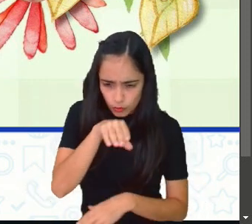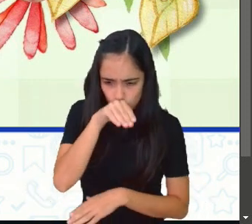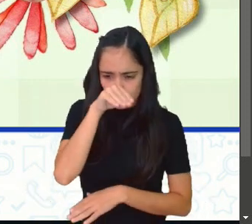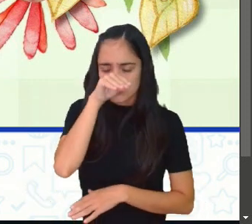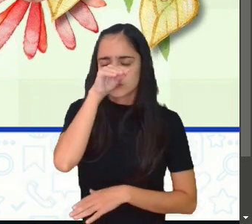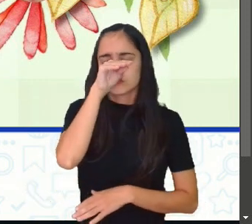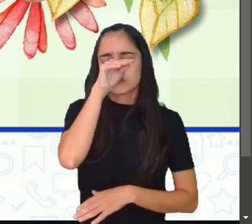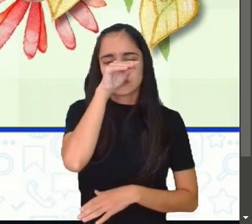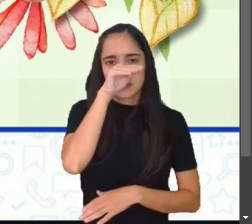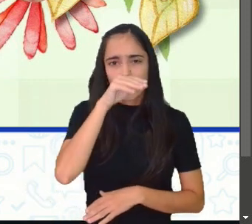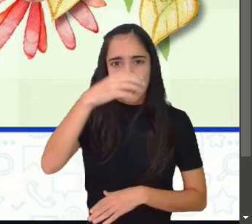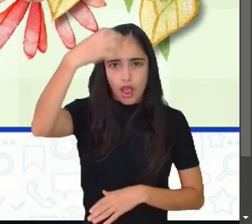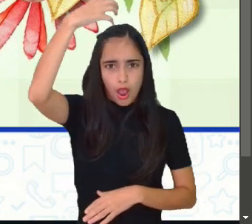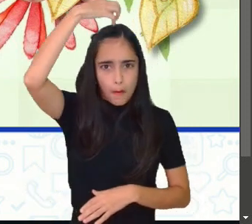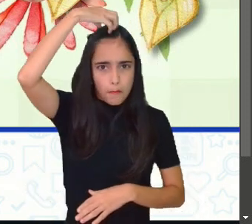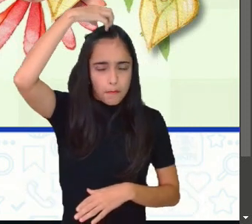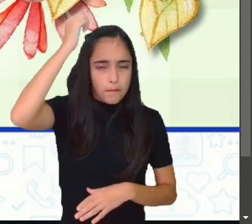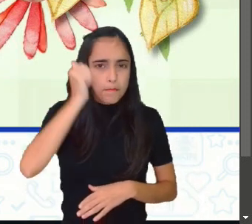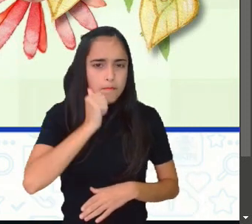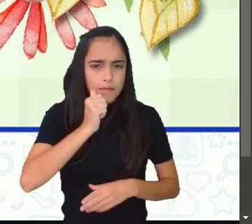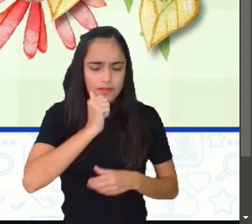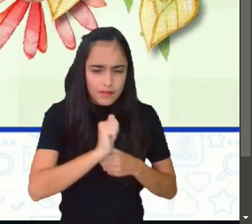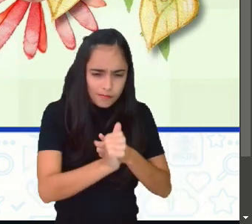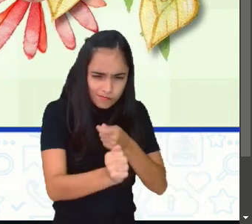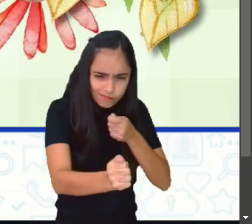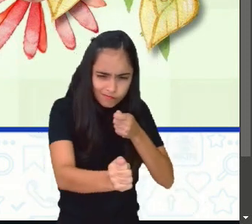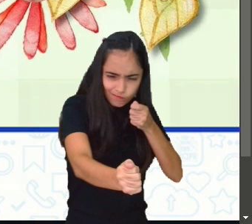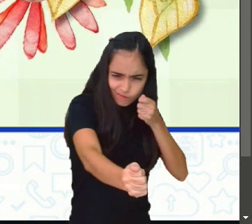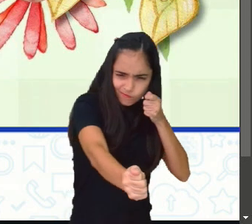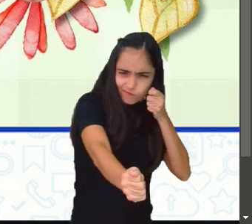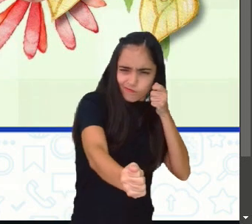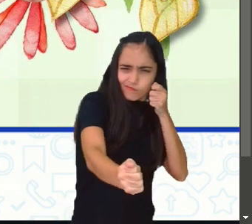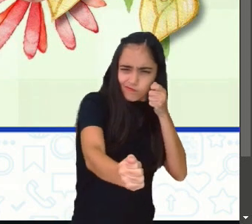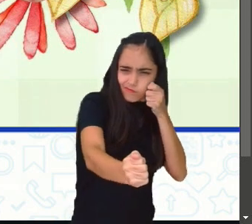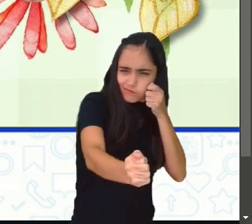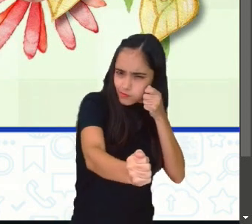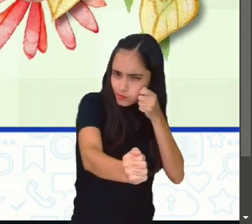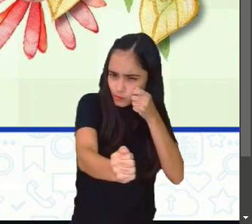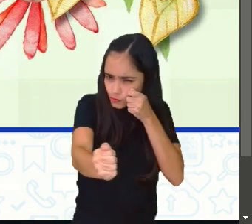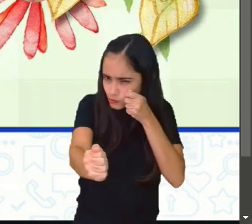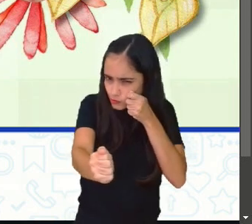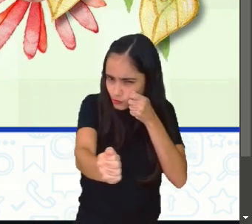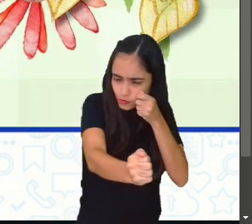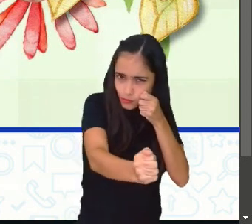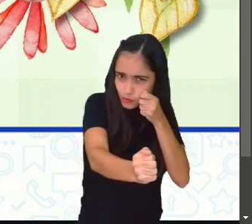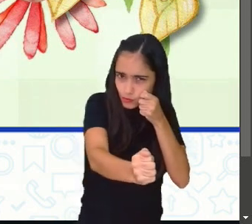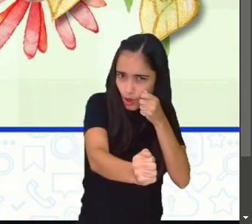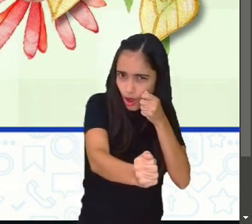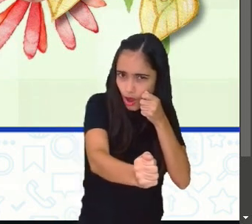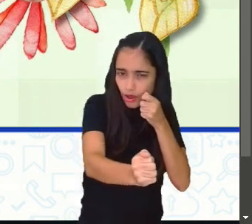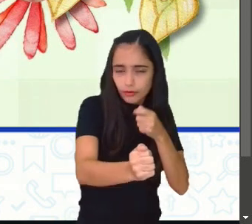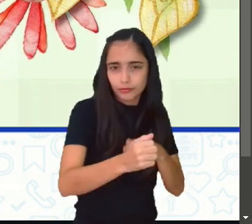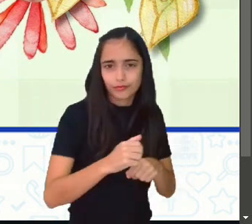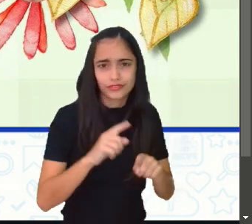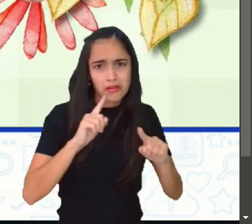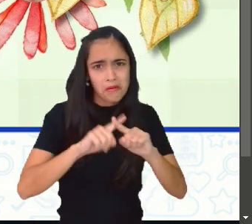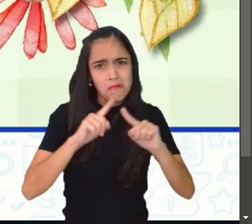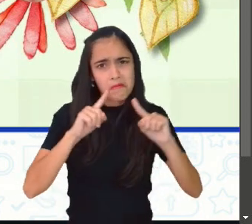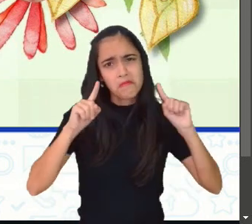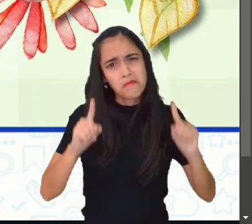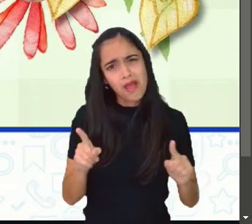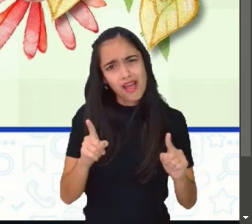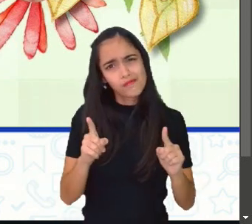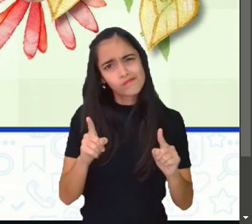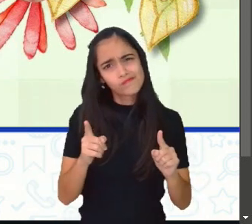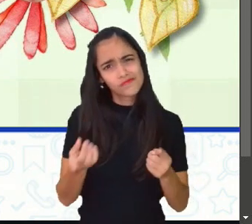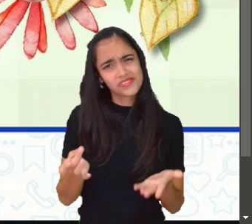arco, retesa a corda, crava a seta de ouro no peito do cisne. Mas é do peito dela